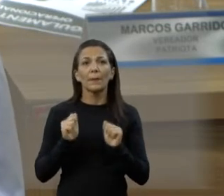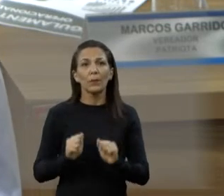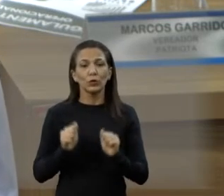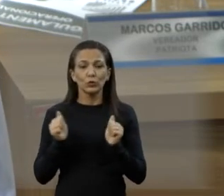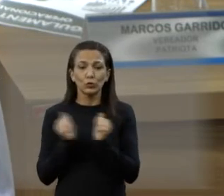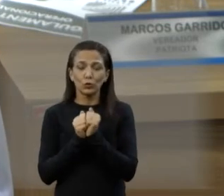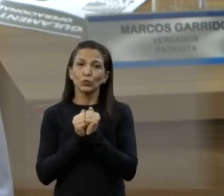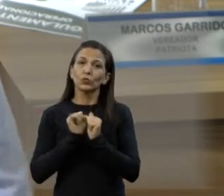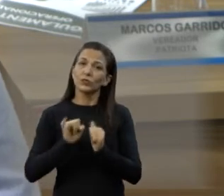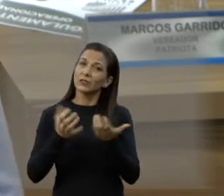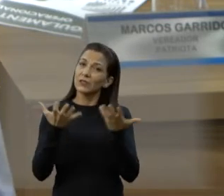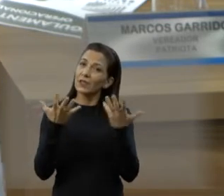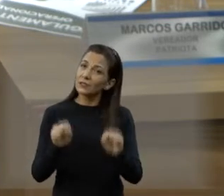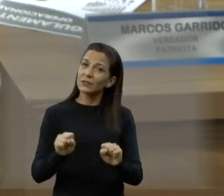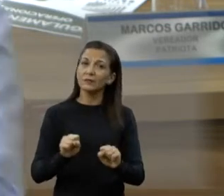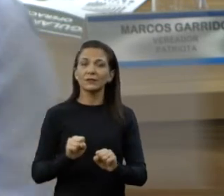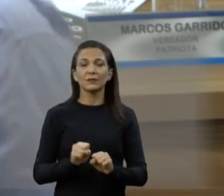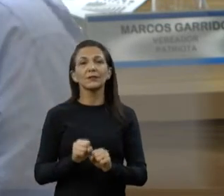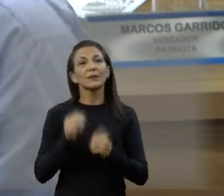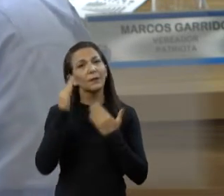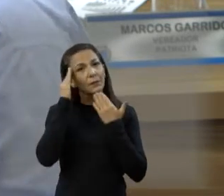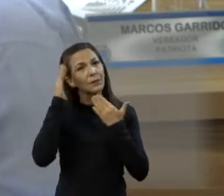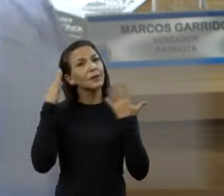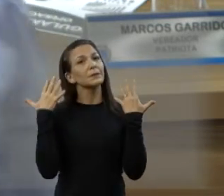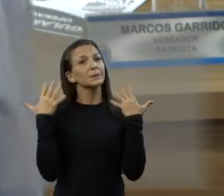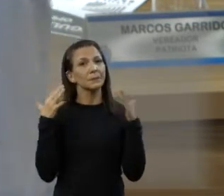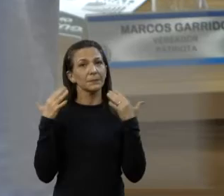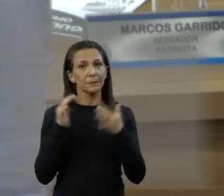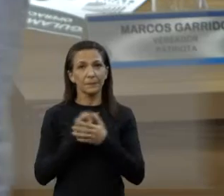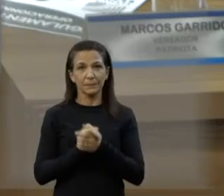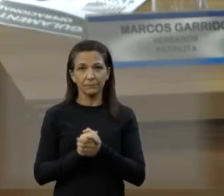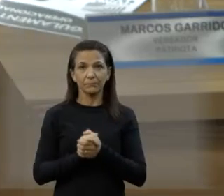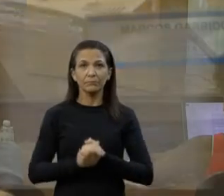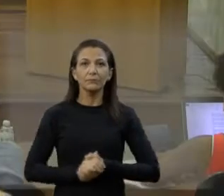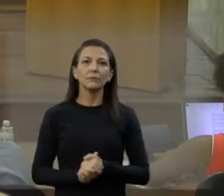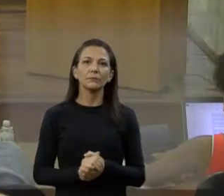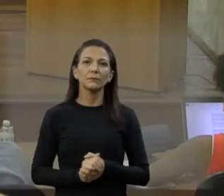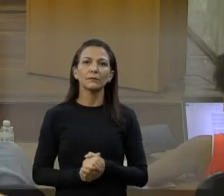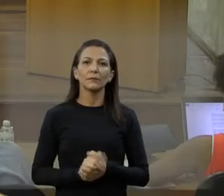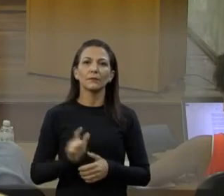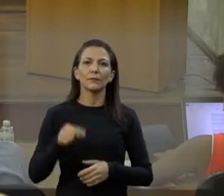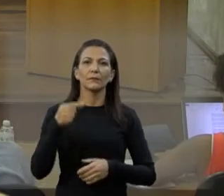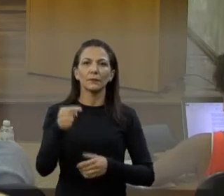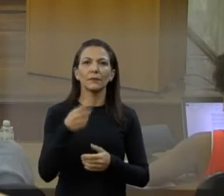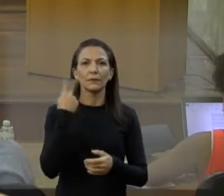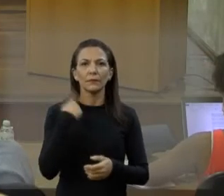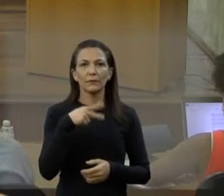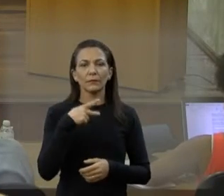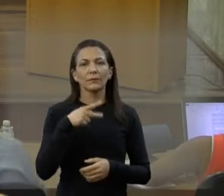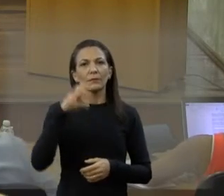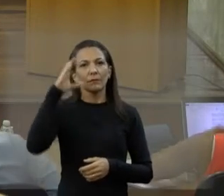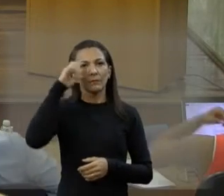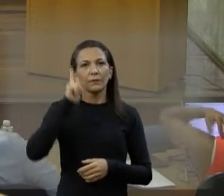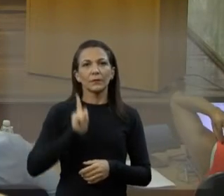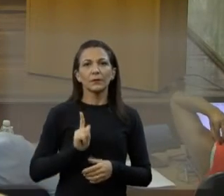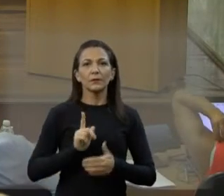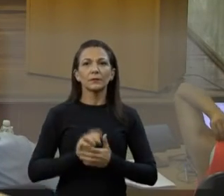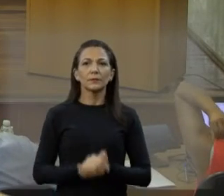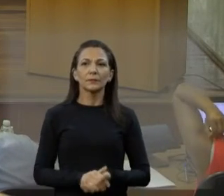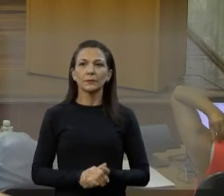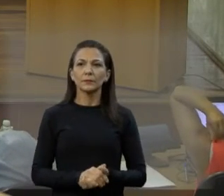encaminhar isso juntos Se você permitir Tá certo obrigado parabéns e obrigado vereador com a palavra Vereador Gerson da